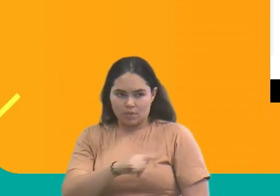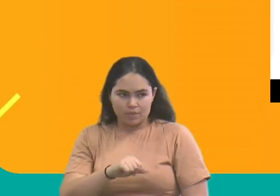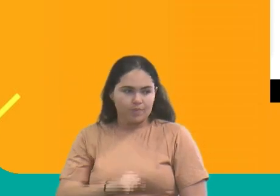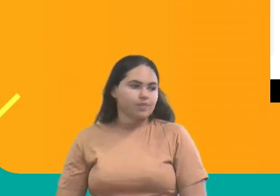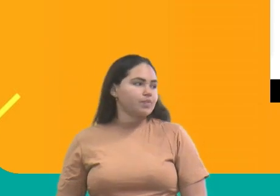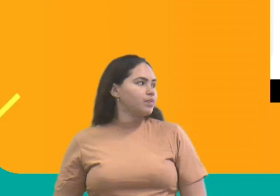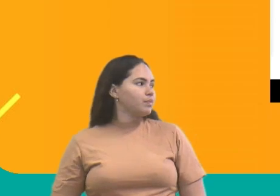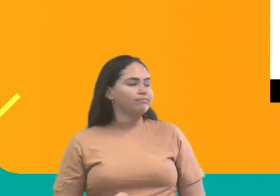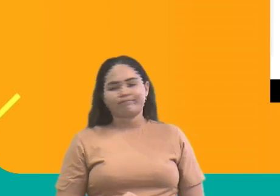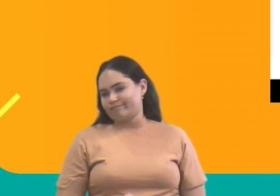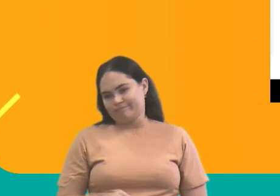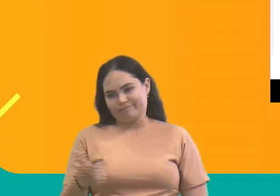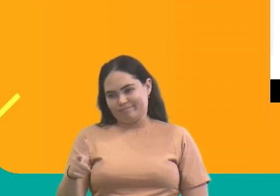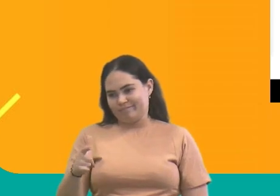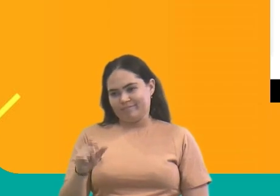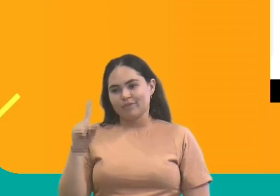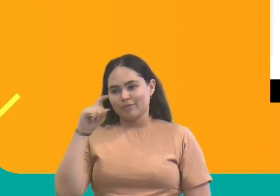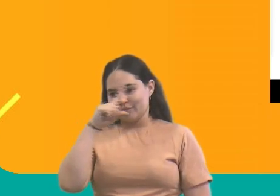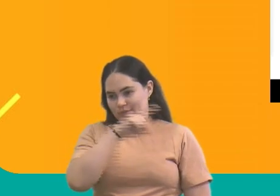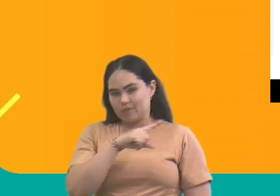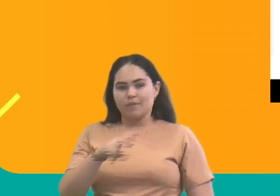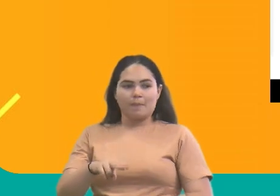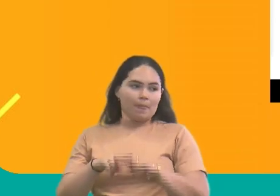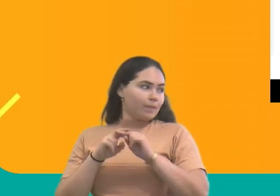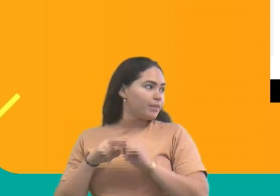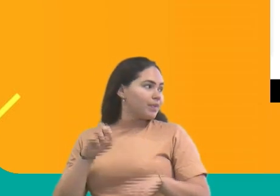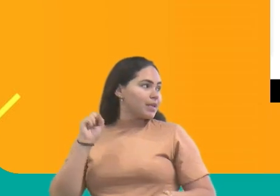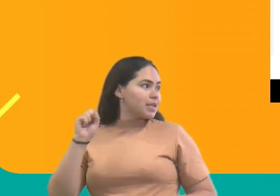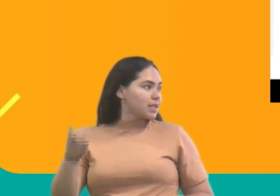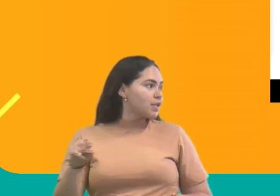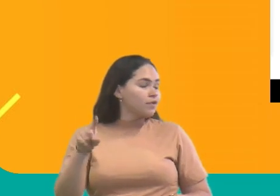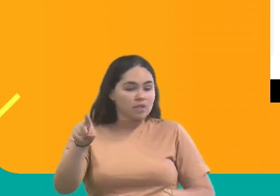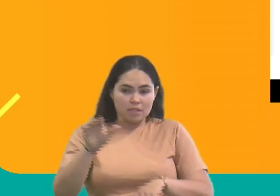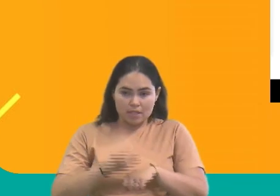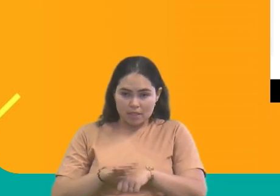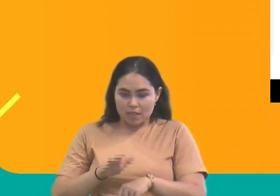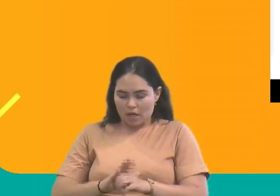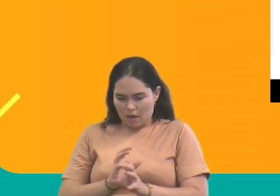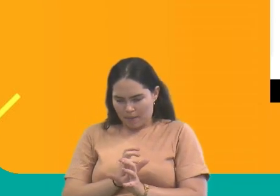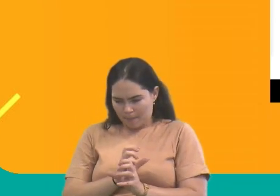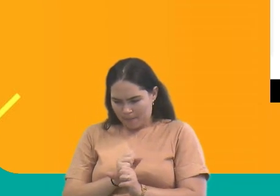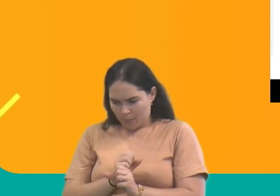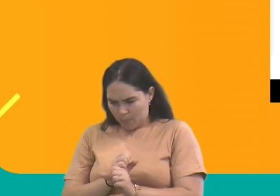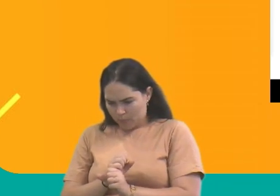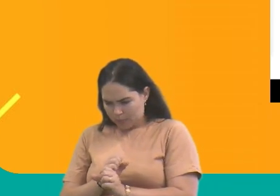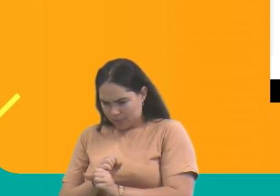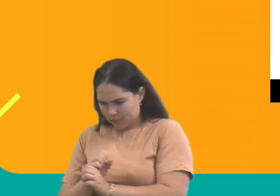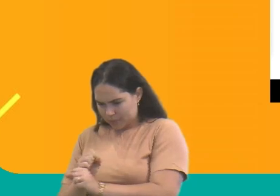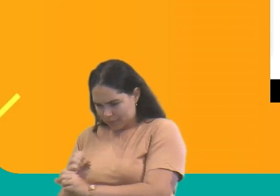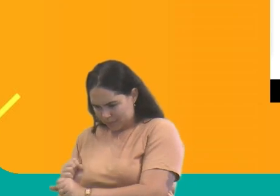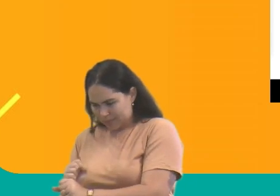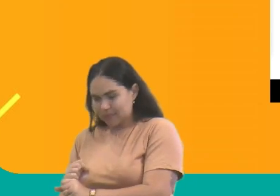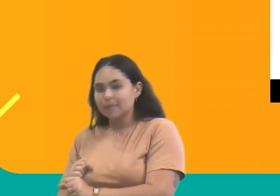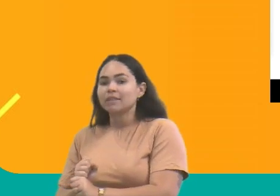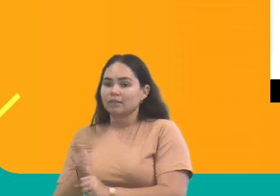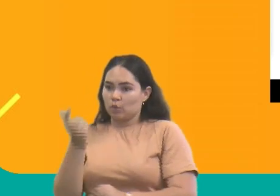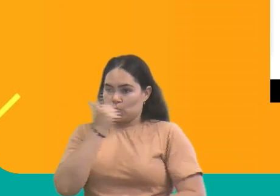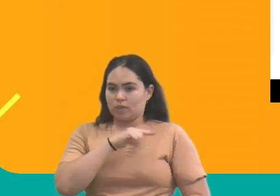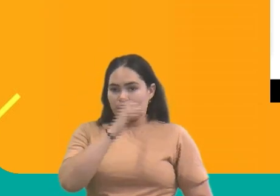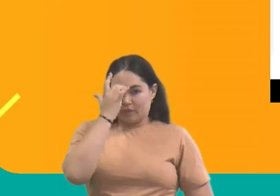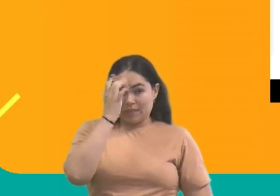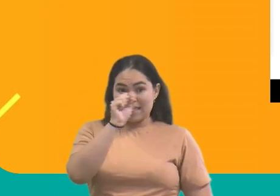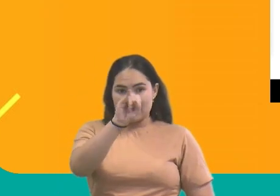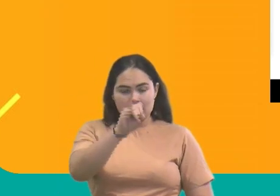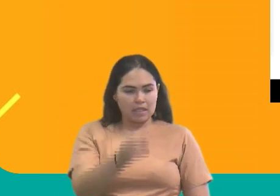Só que não. Quando você faz o balanceamento, a ideia de cálculo é mais suave. Quando ele te